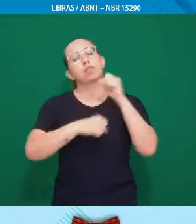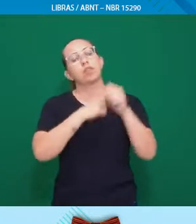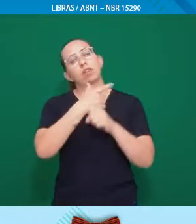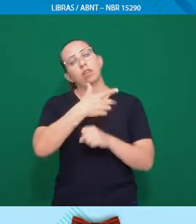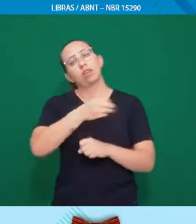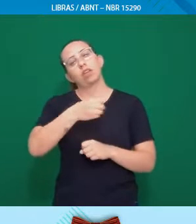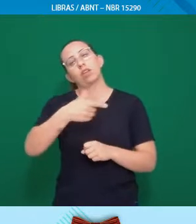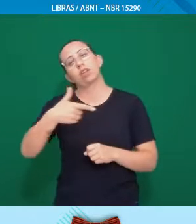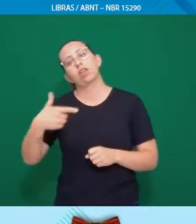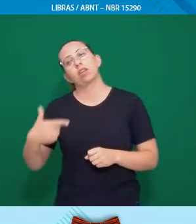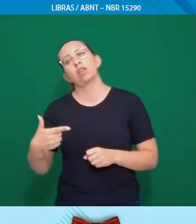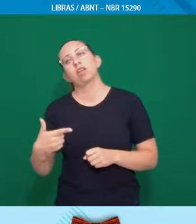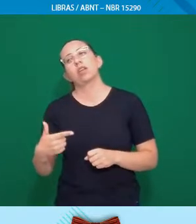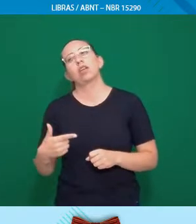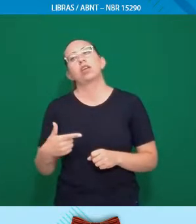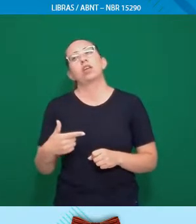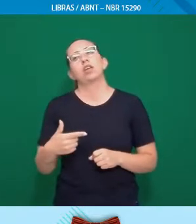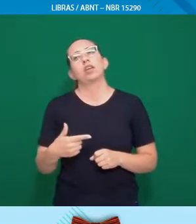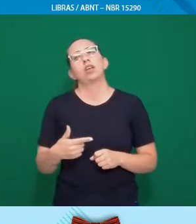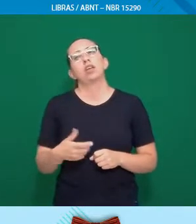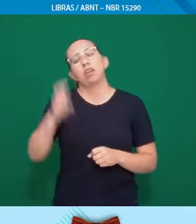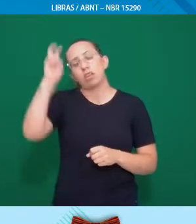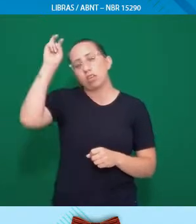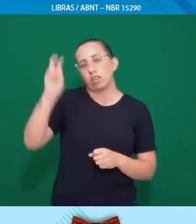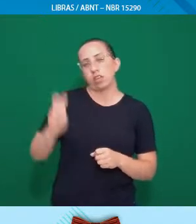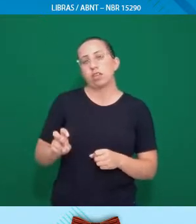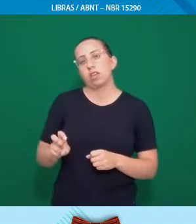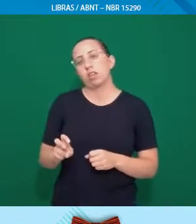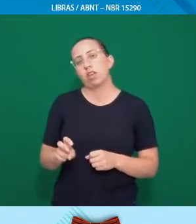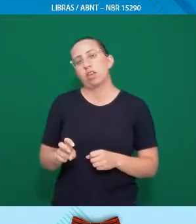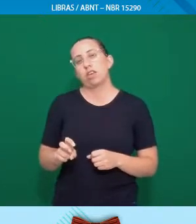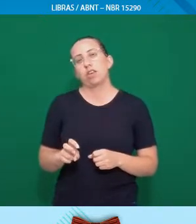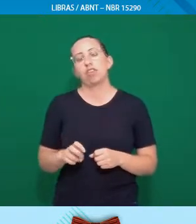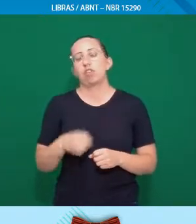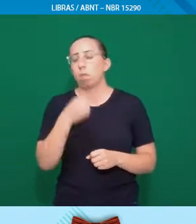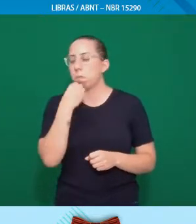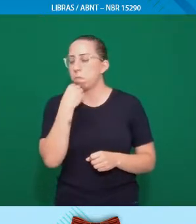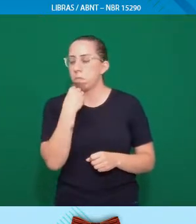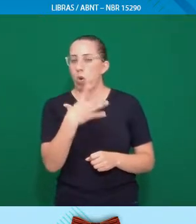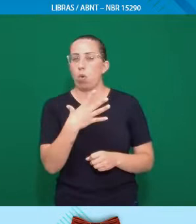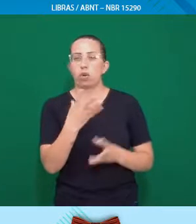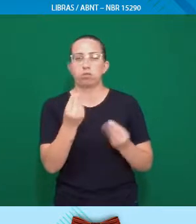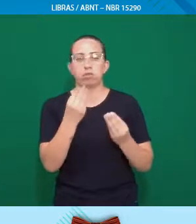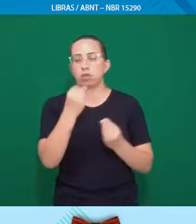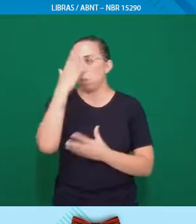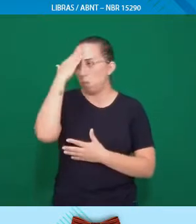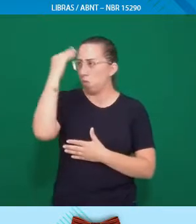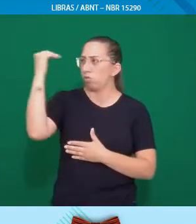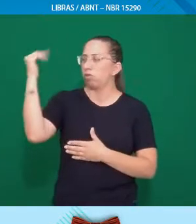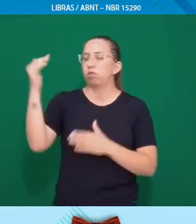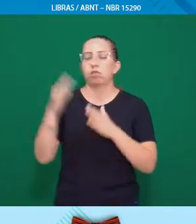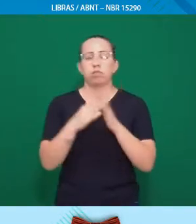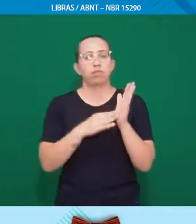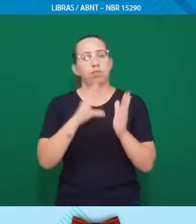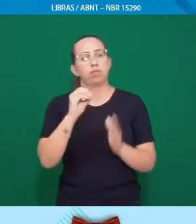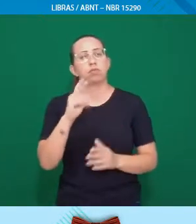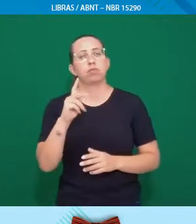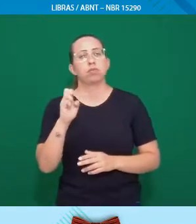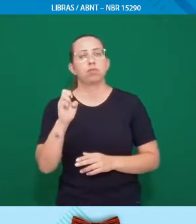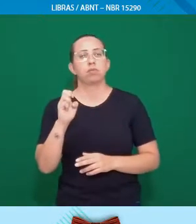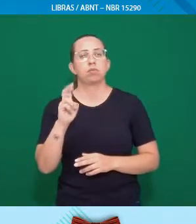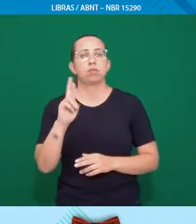22 2022 você já uma colheita farta que todos os